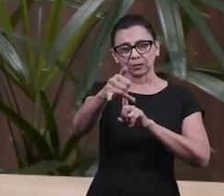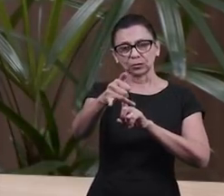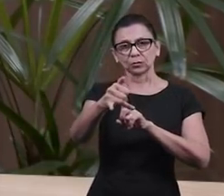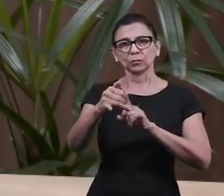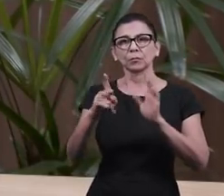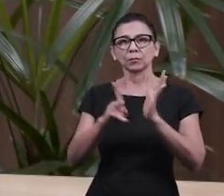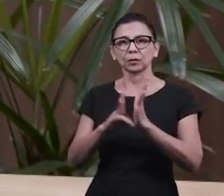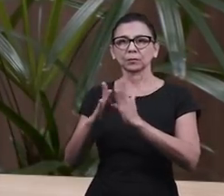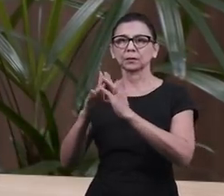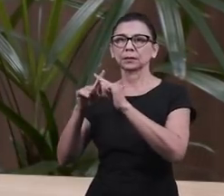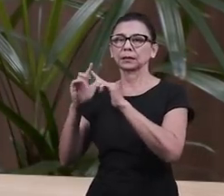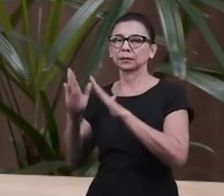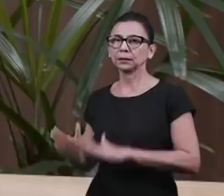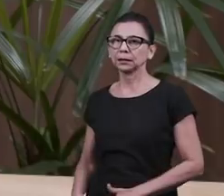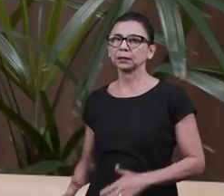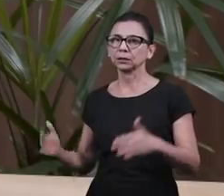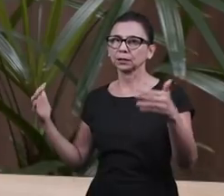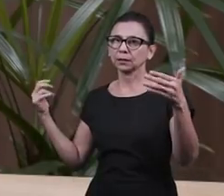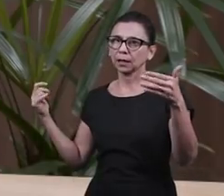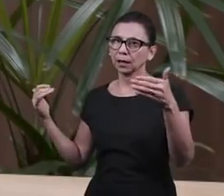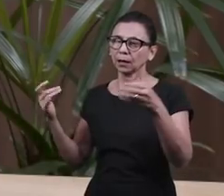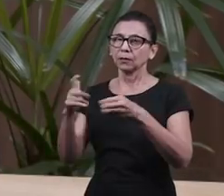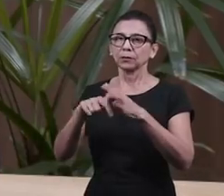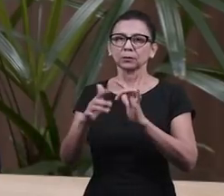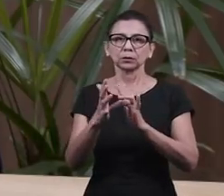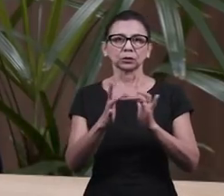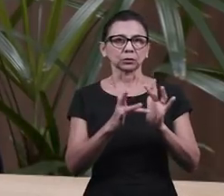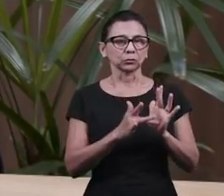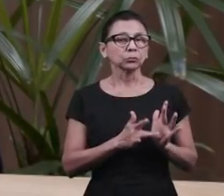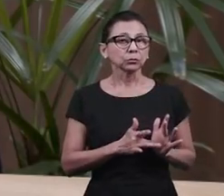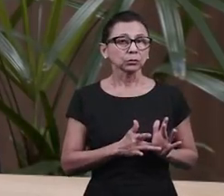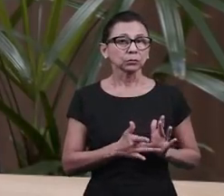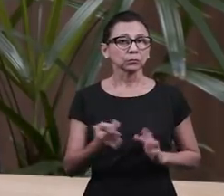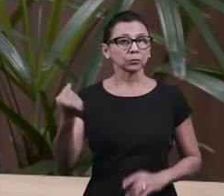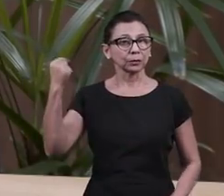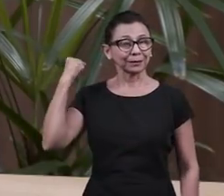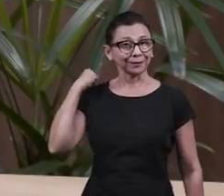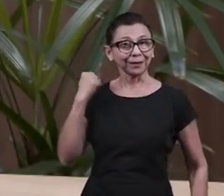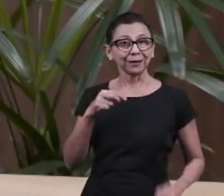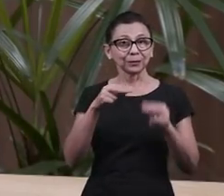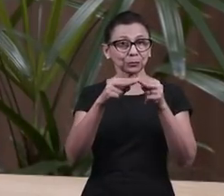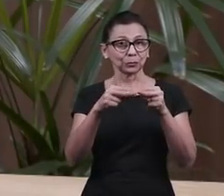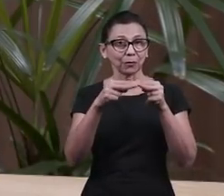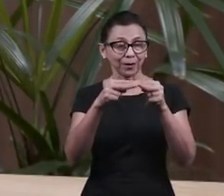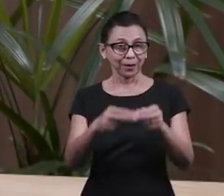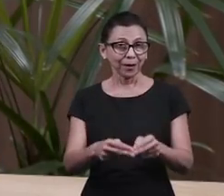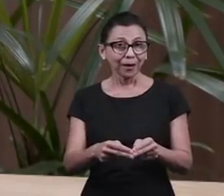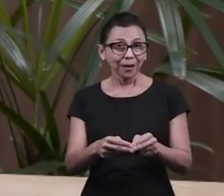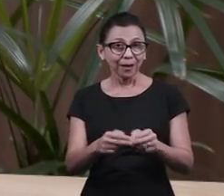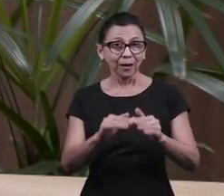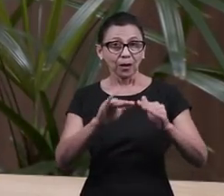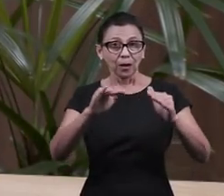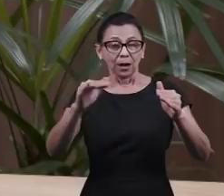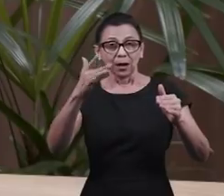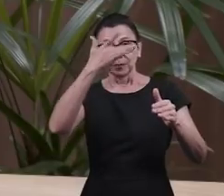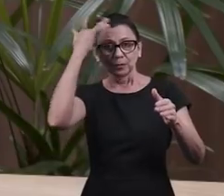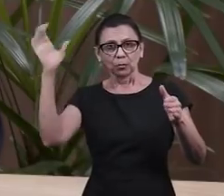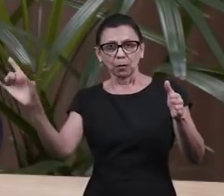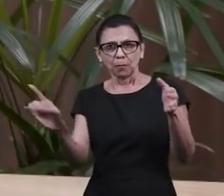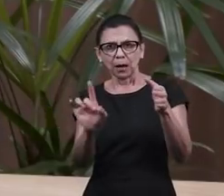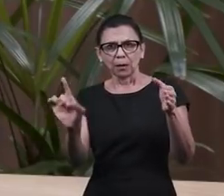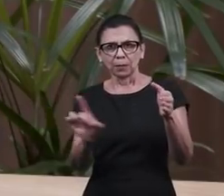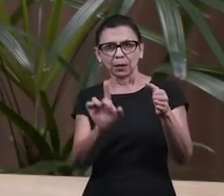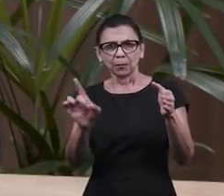entrar na arca. Jesus, a arca foi a salvação deles, de Noé e da sua família. Jesus é a nossa